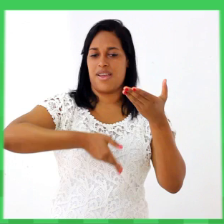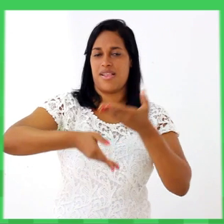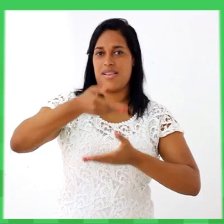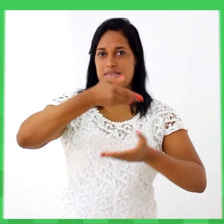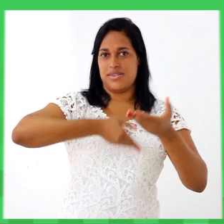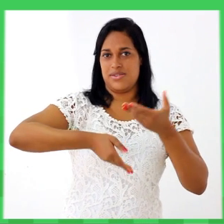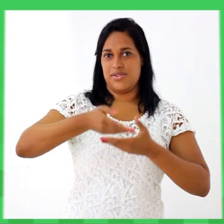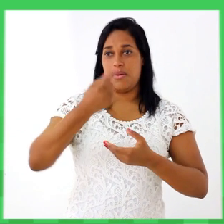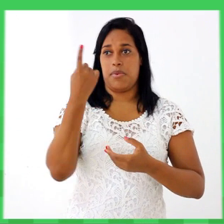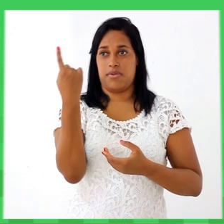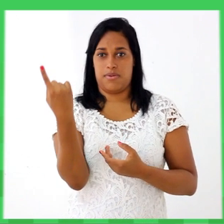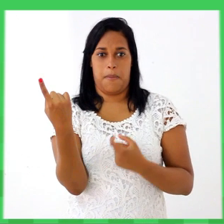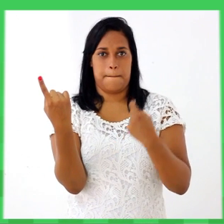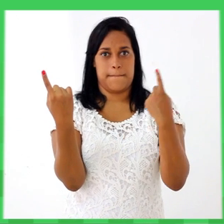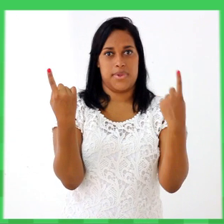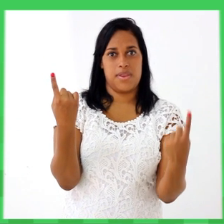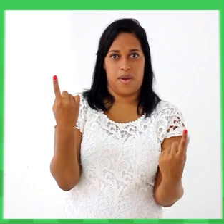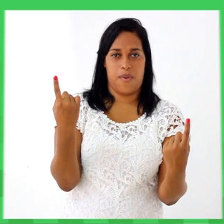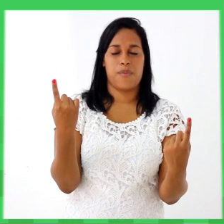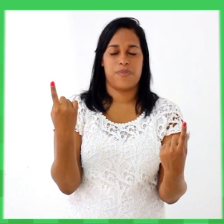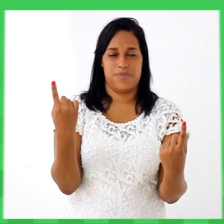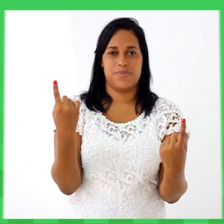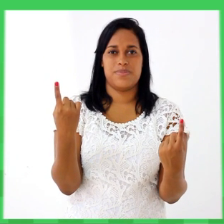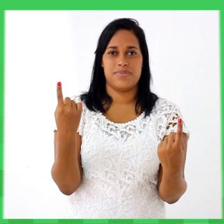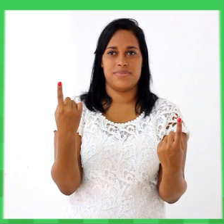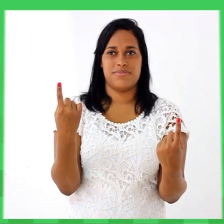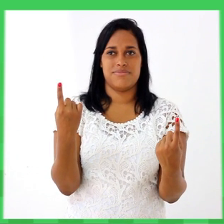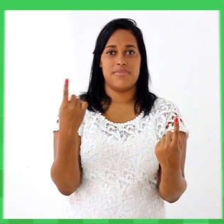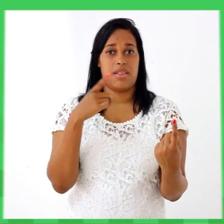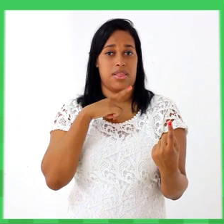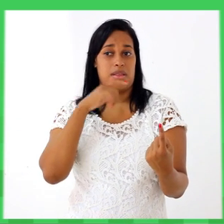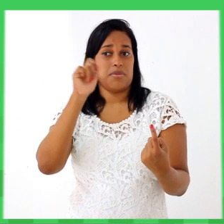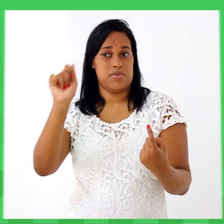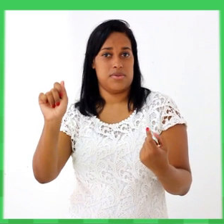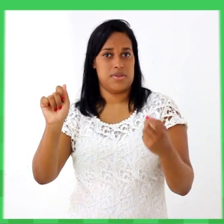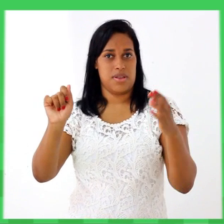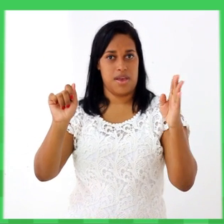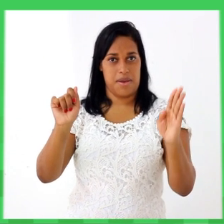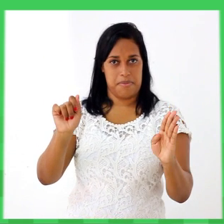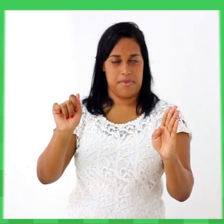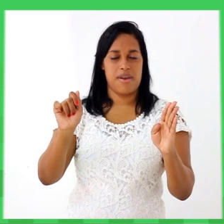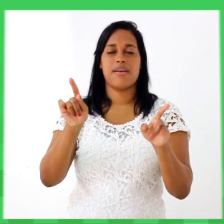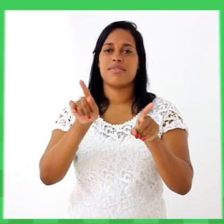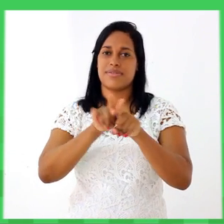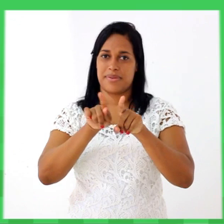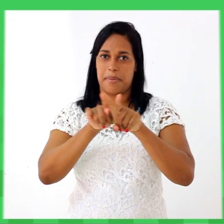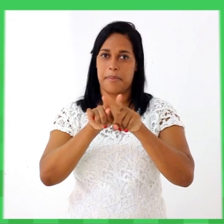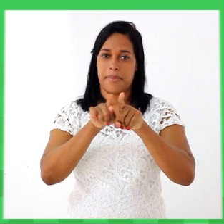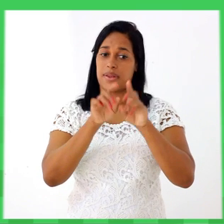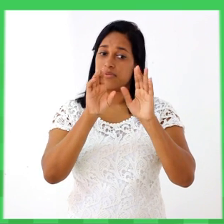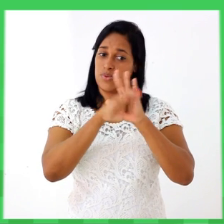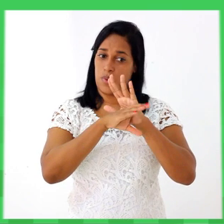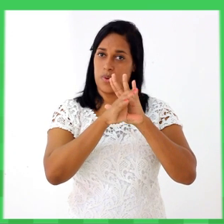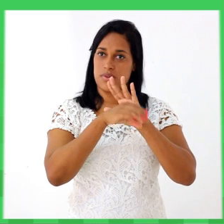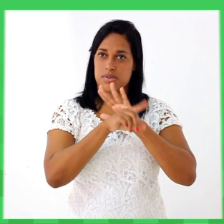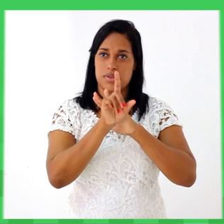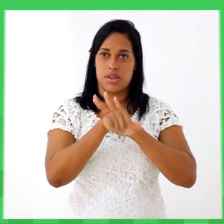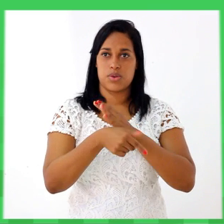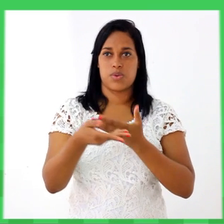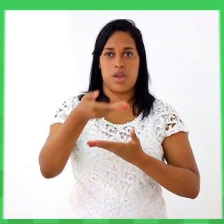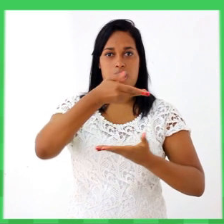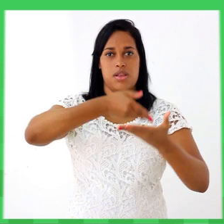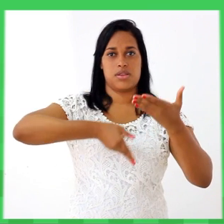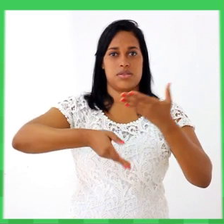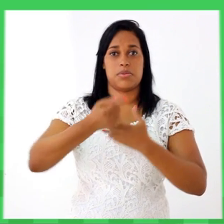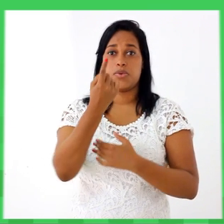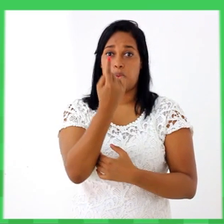1 para 1, então a entidade A e B, um desse relacionando com um desse. Temos relacionamento 1